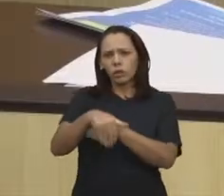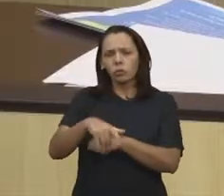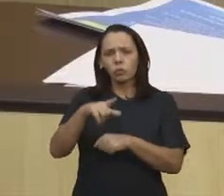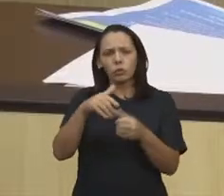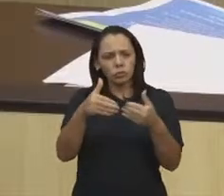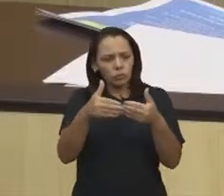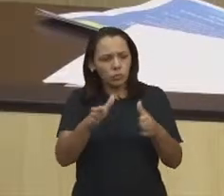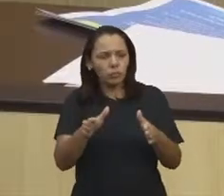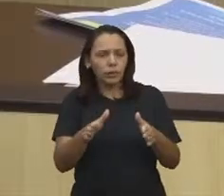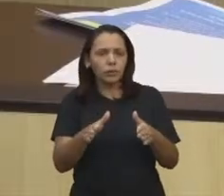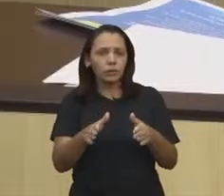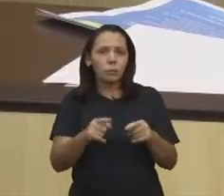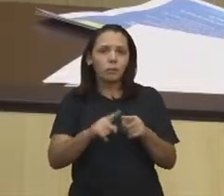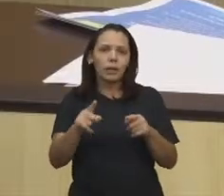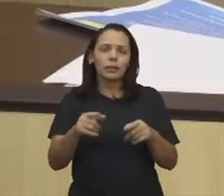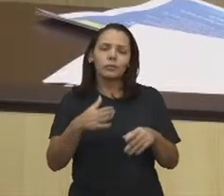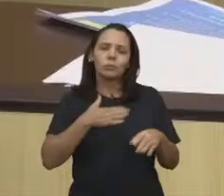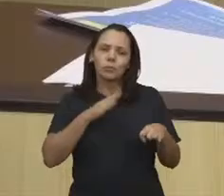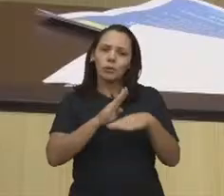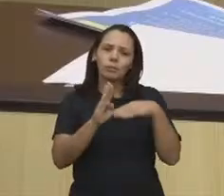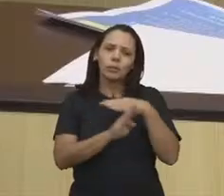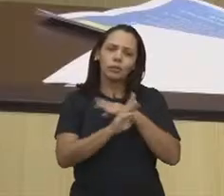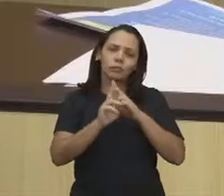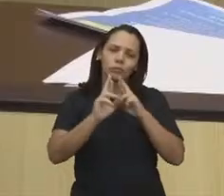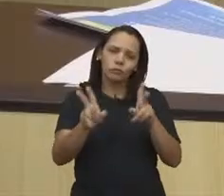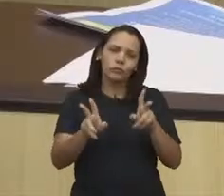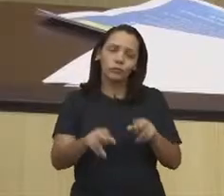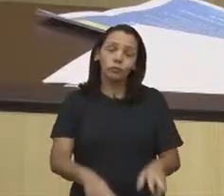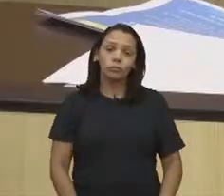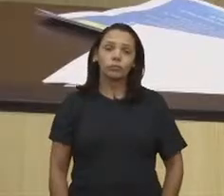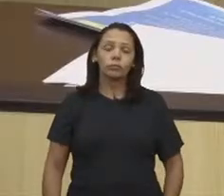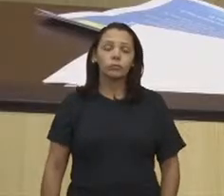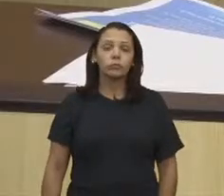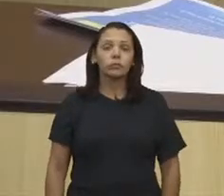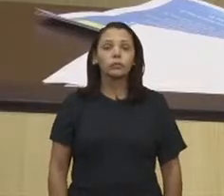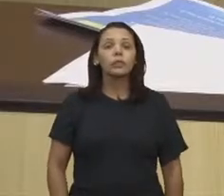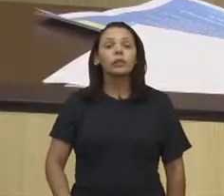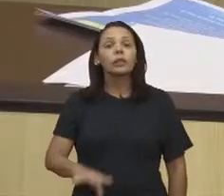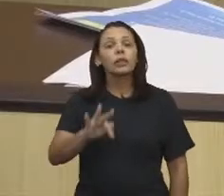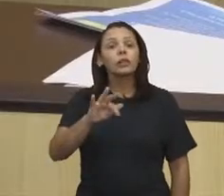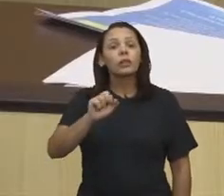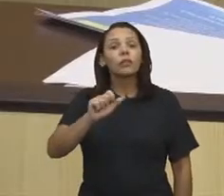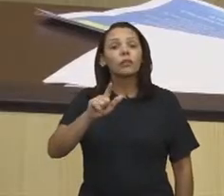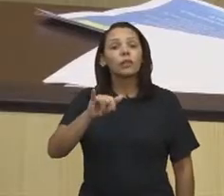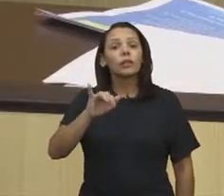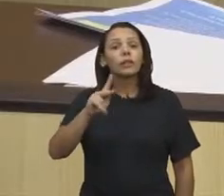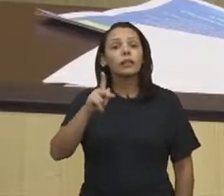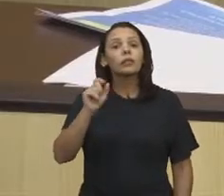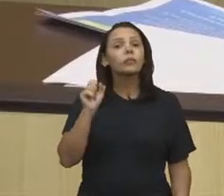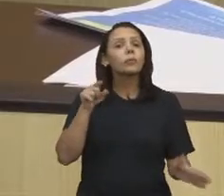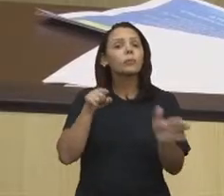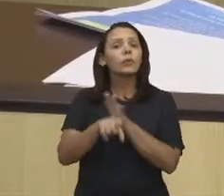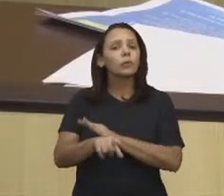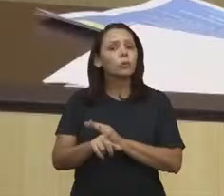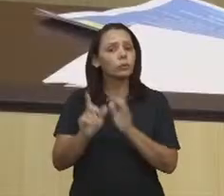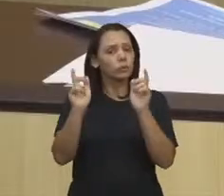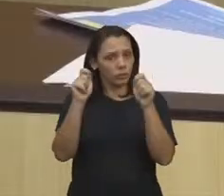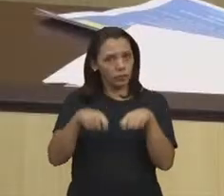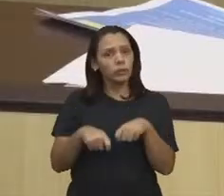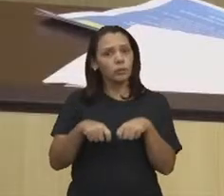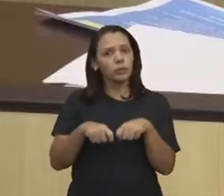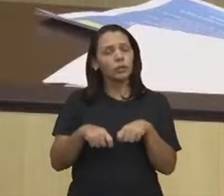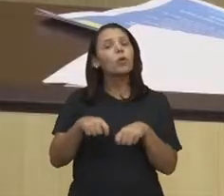atender, e só que o Salvador está diferente. Então, eu pergunto para o Felipe aqui, se há possibilidade, inclusive nós